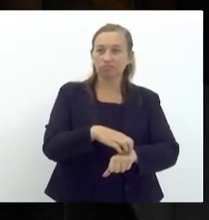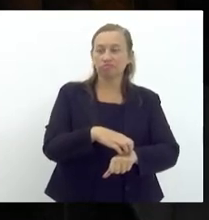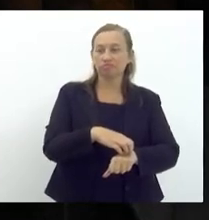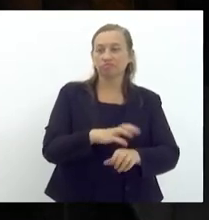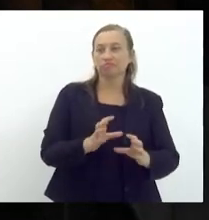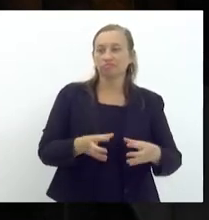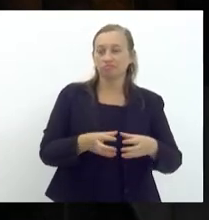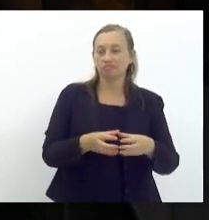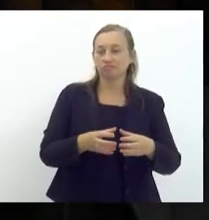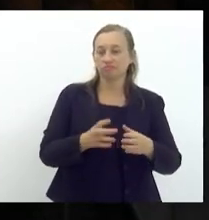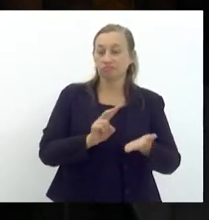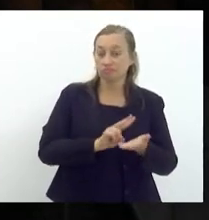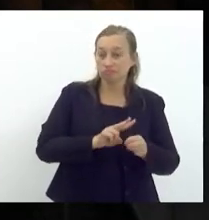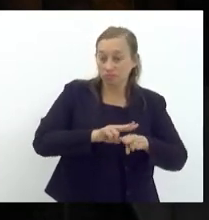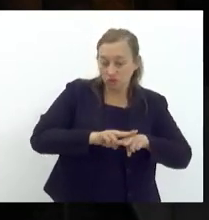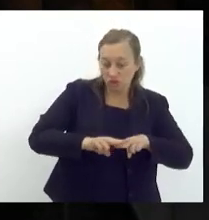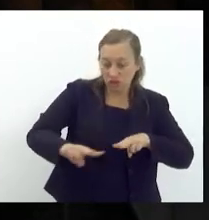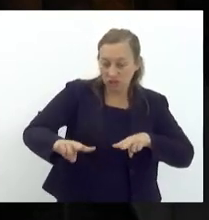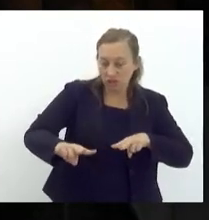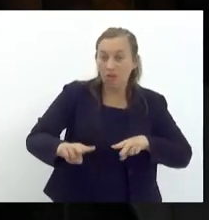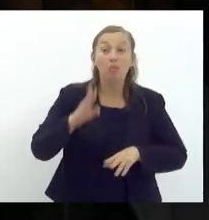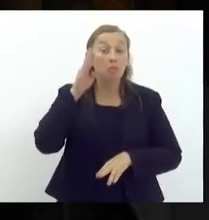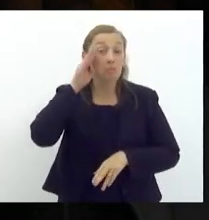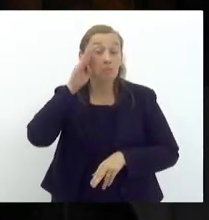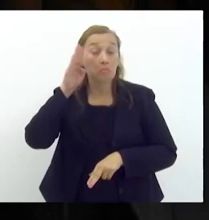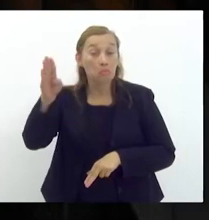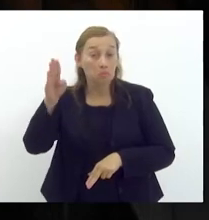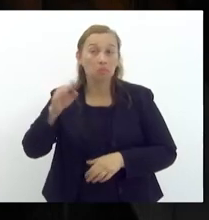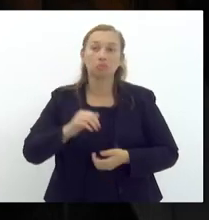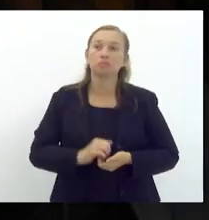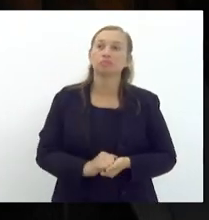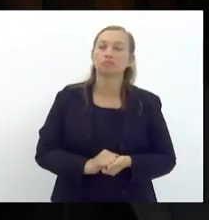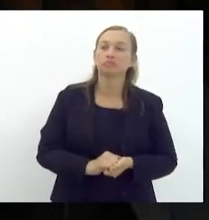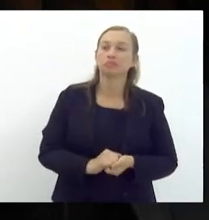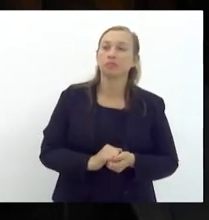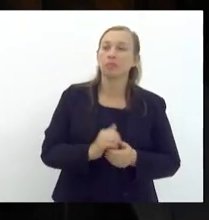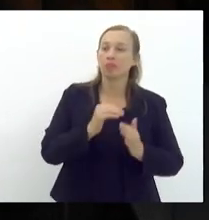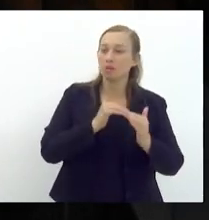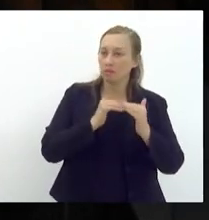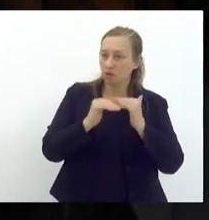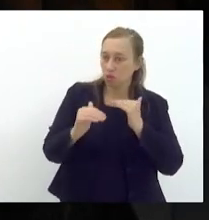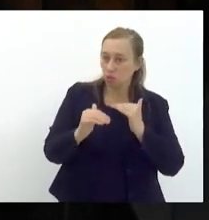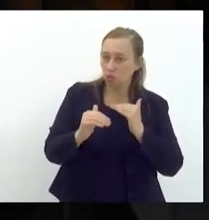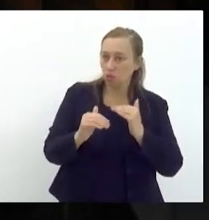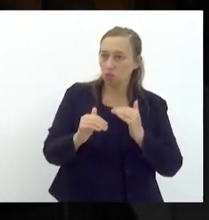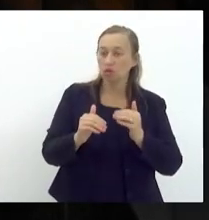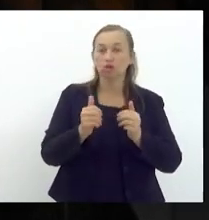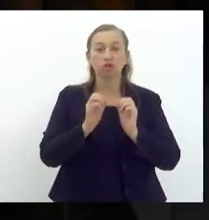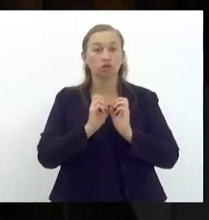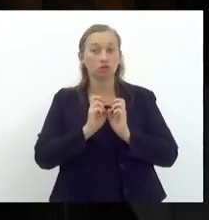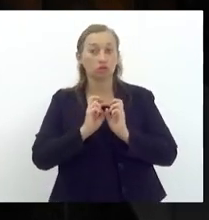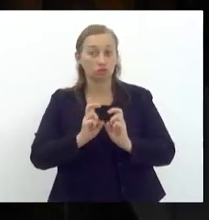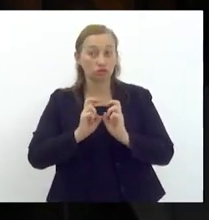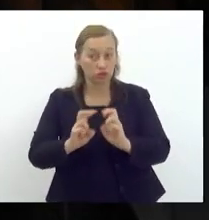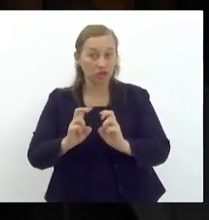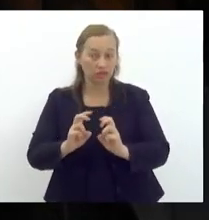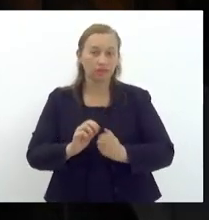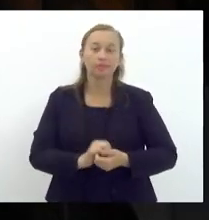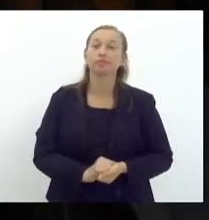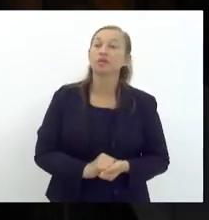por Trilhos principalmente o metrô e os três